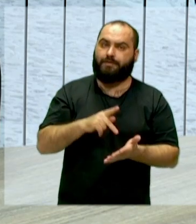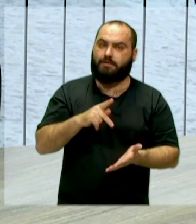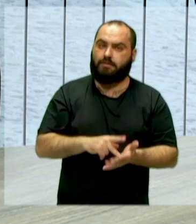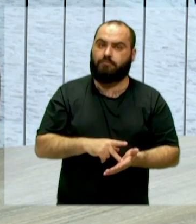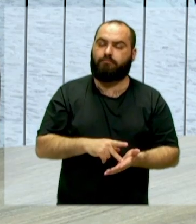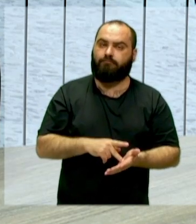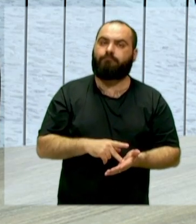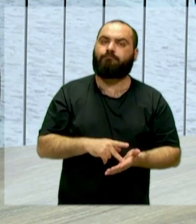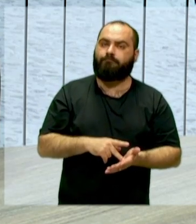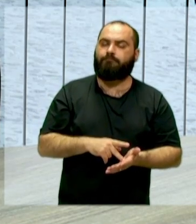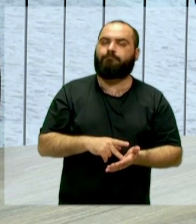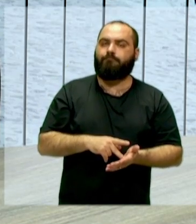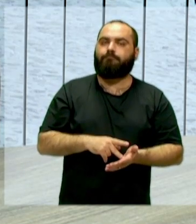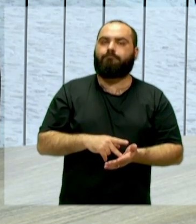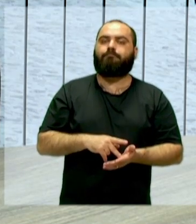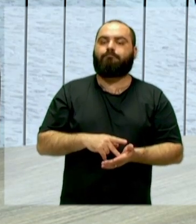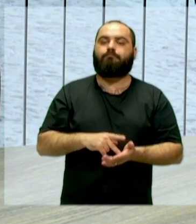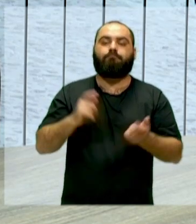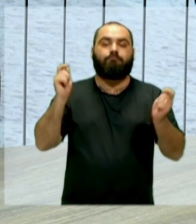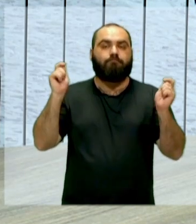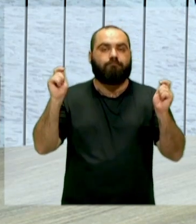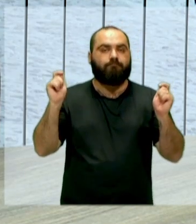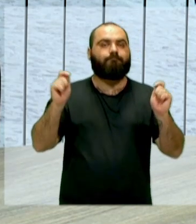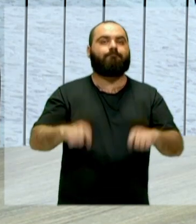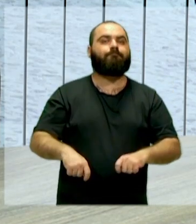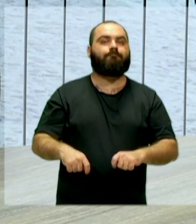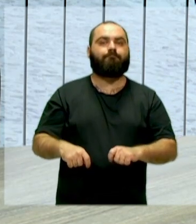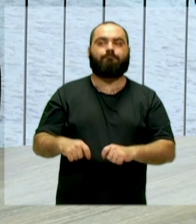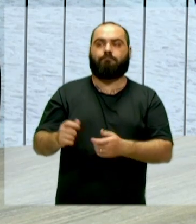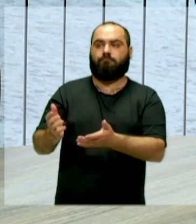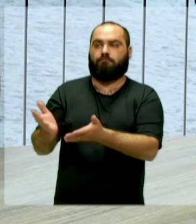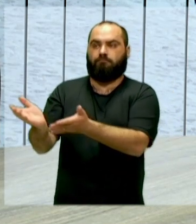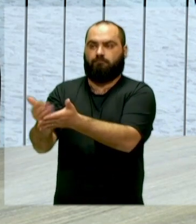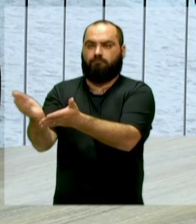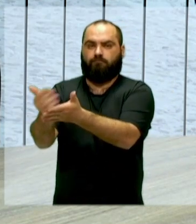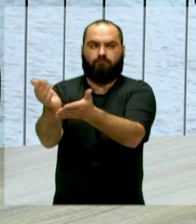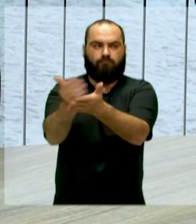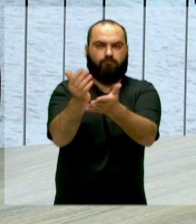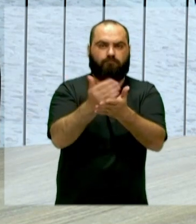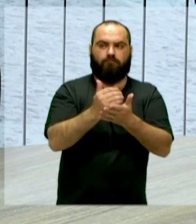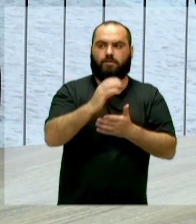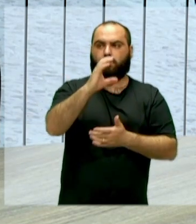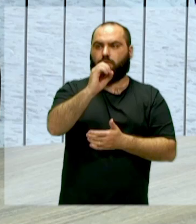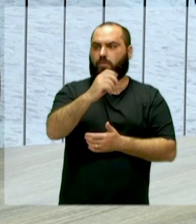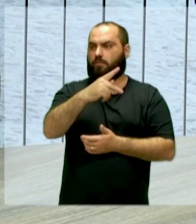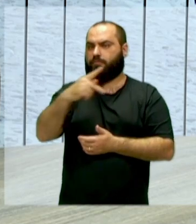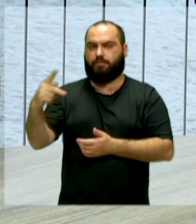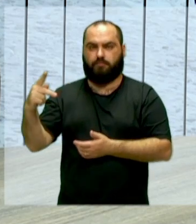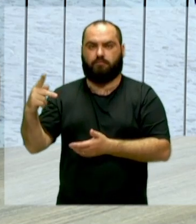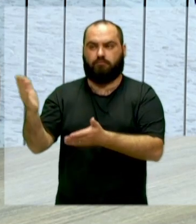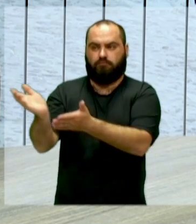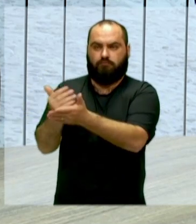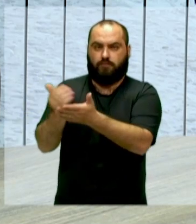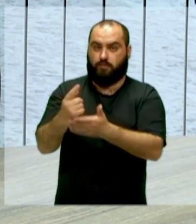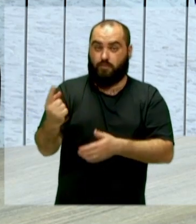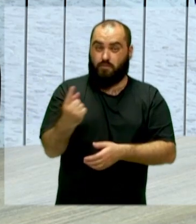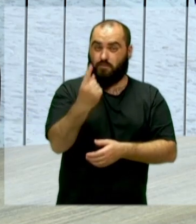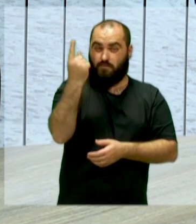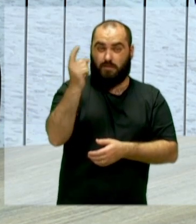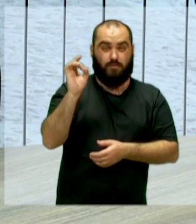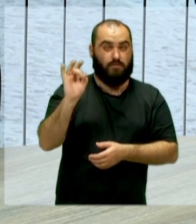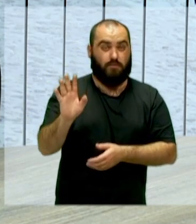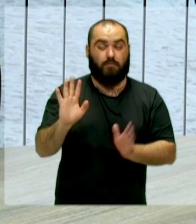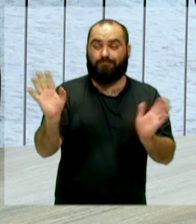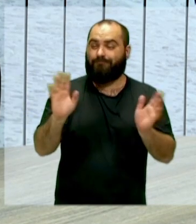gente aumentar a capacidade de recebimento e triagem das cooperativas e obviamente não é uma que vai conseguir fazer isso